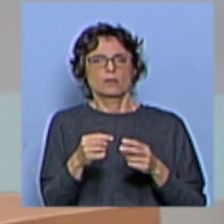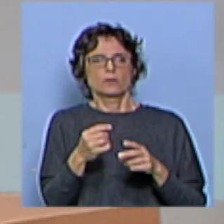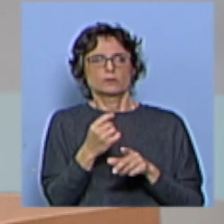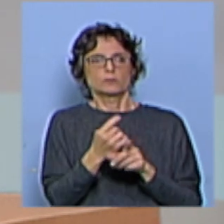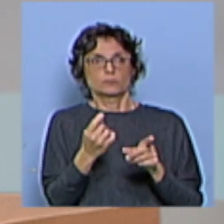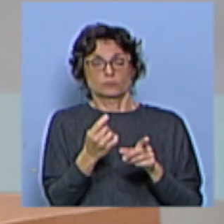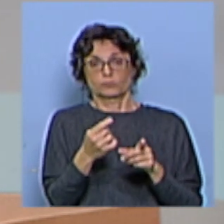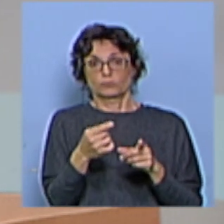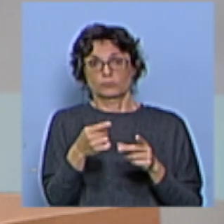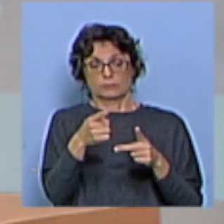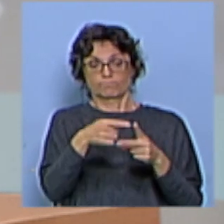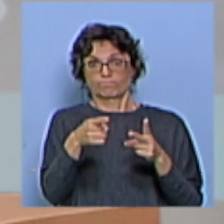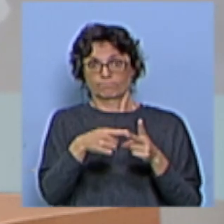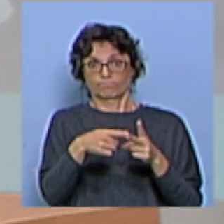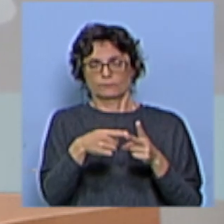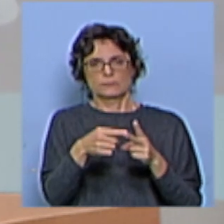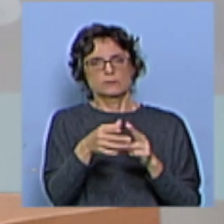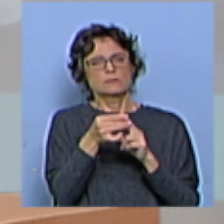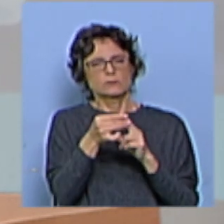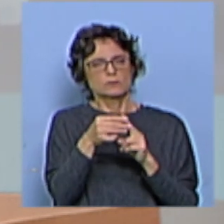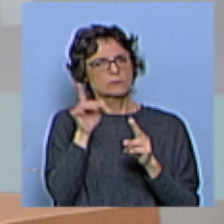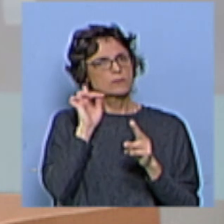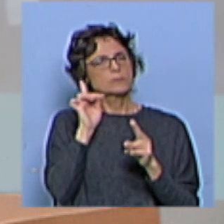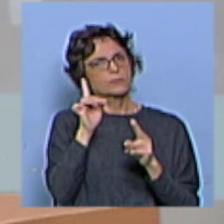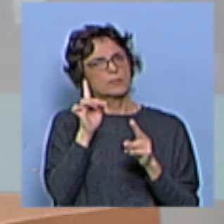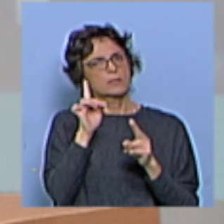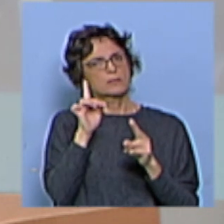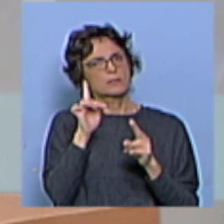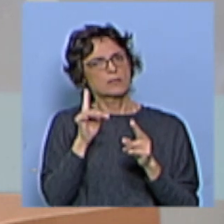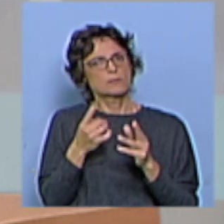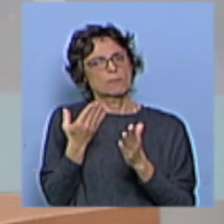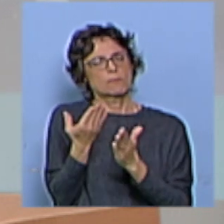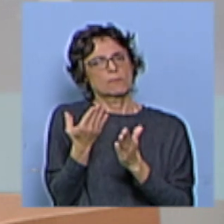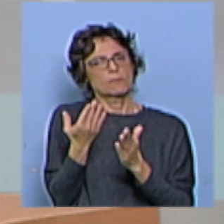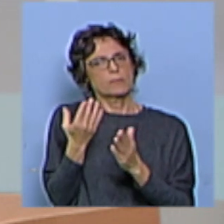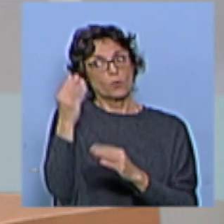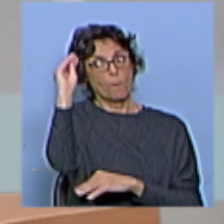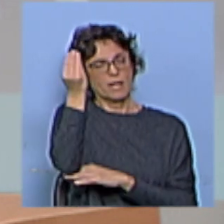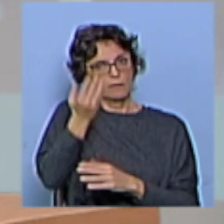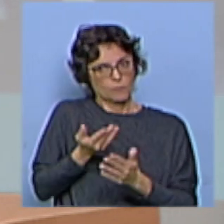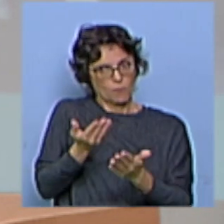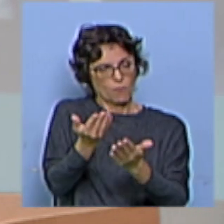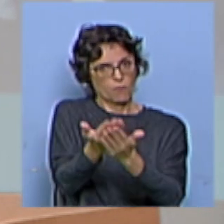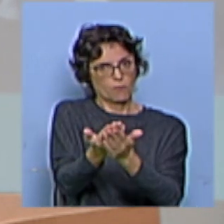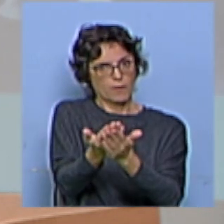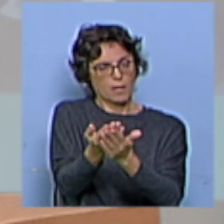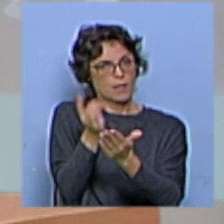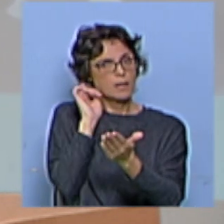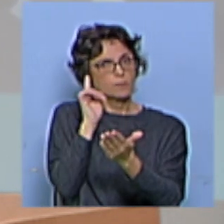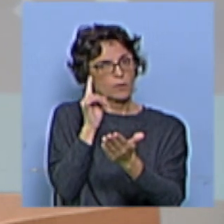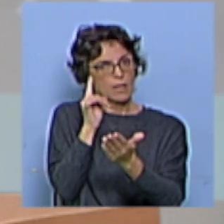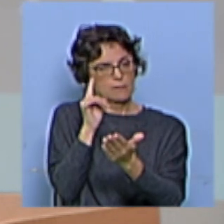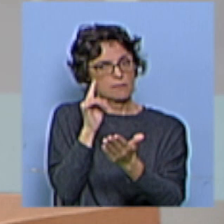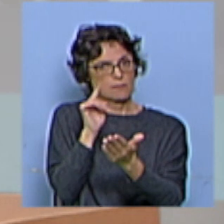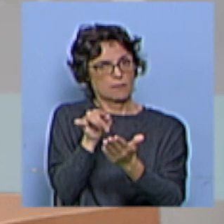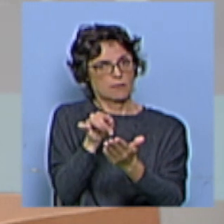por colocar este património ao serviço da sua missão e saber transmitir a mensagem que lhe está subjacente. E